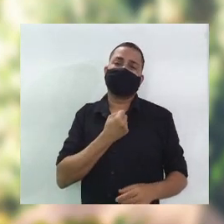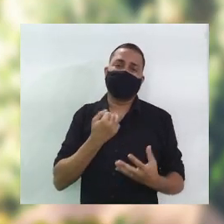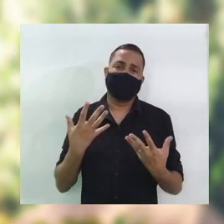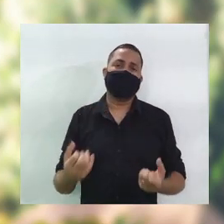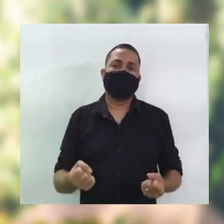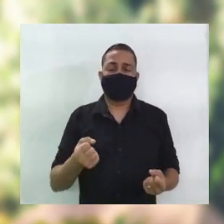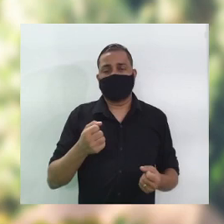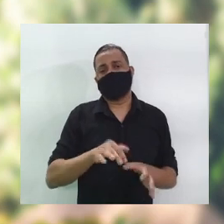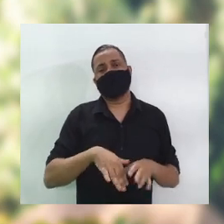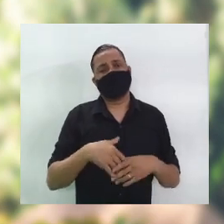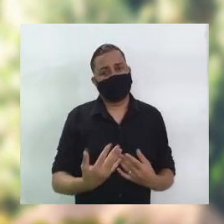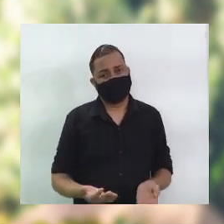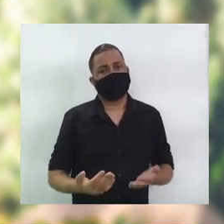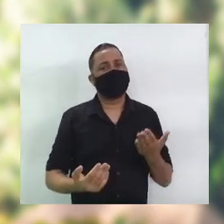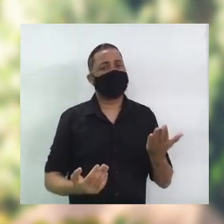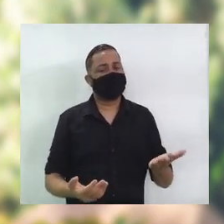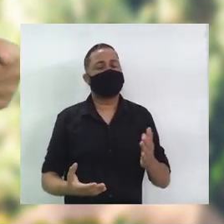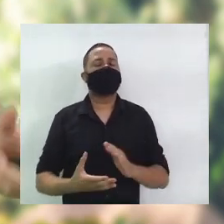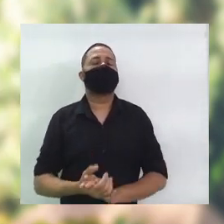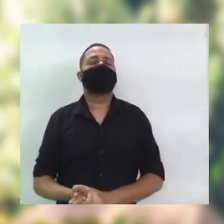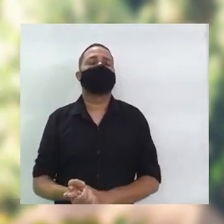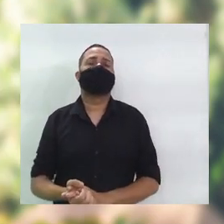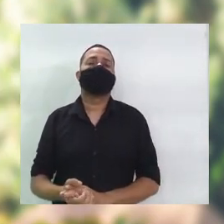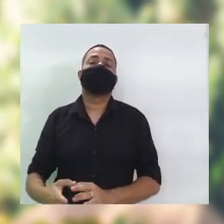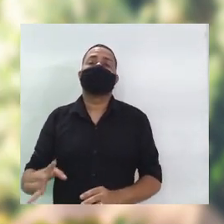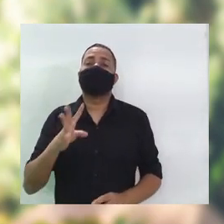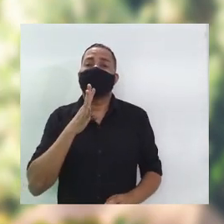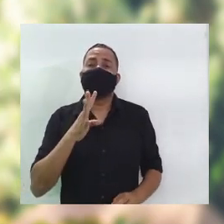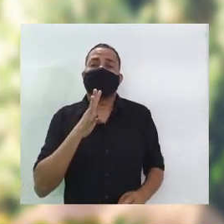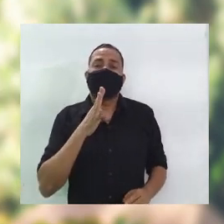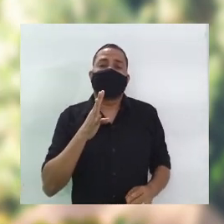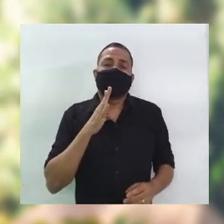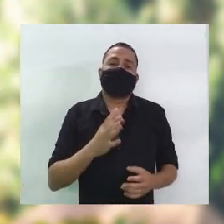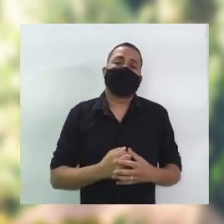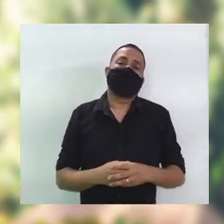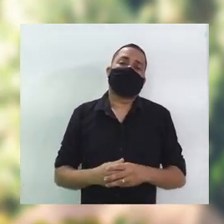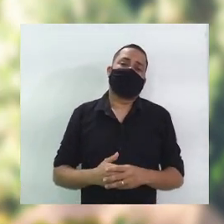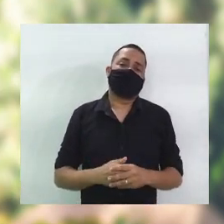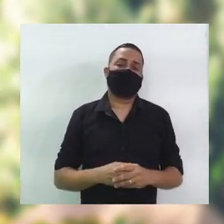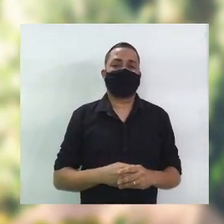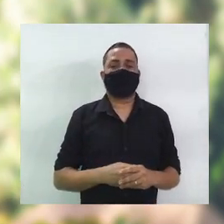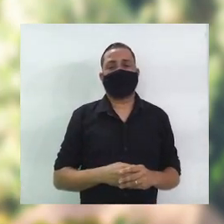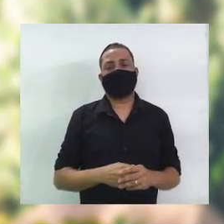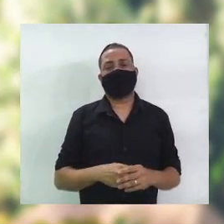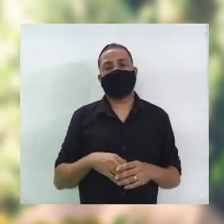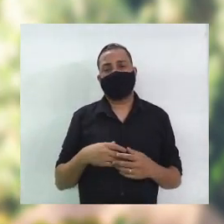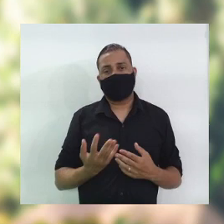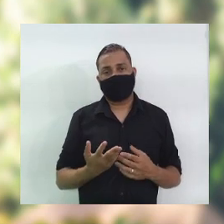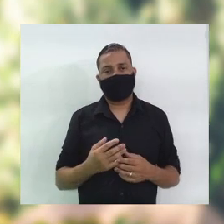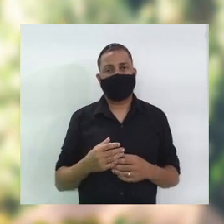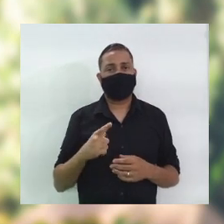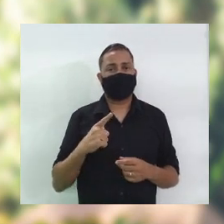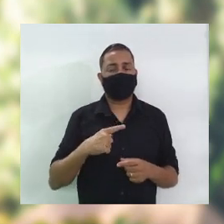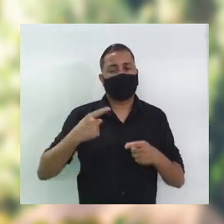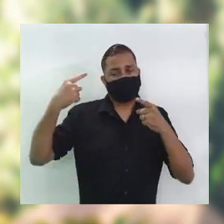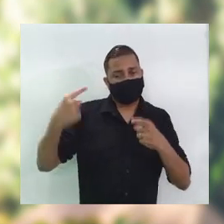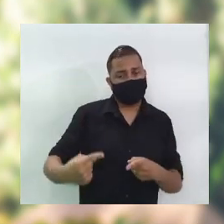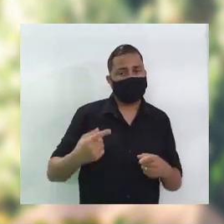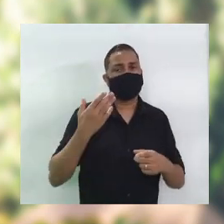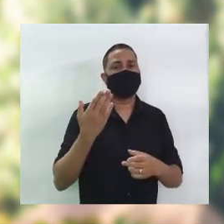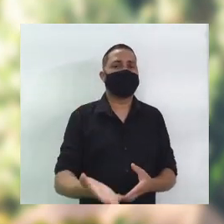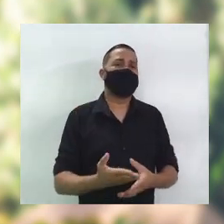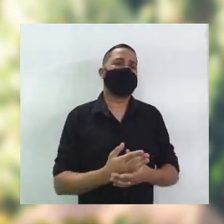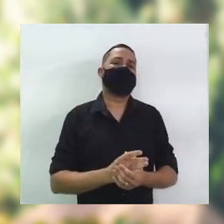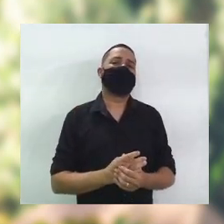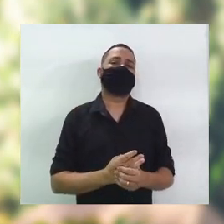adeptos. Então é justamente isso, conhecer a tradição religiosa. E deixo como desafio para